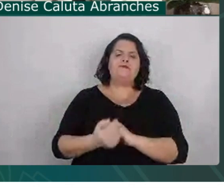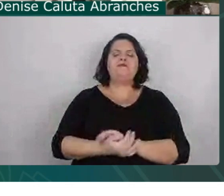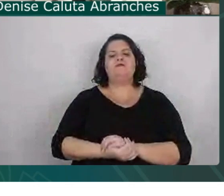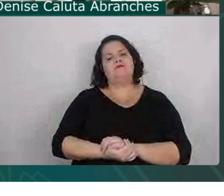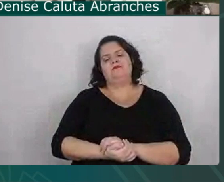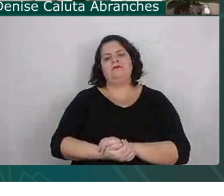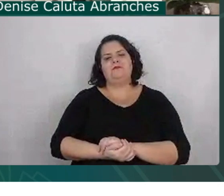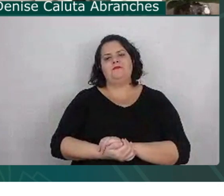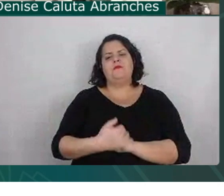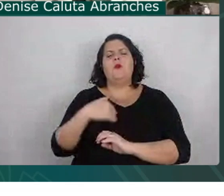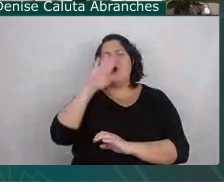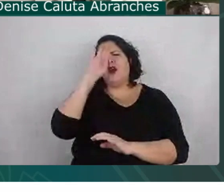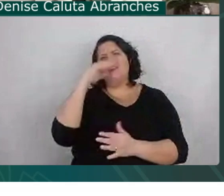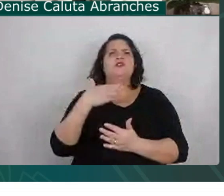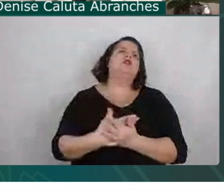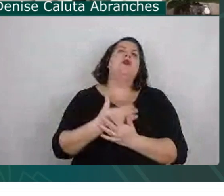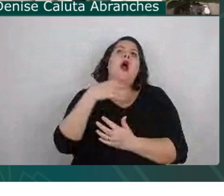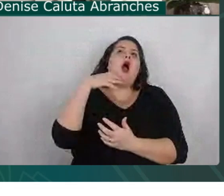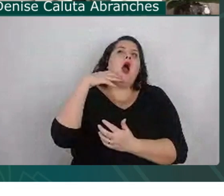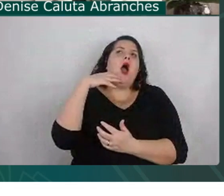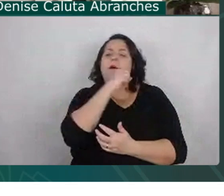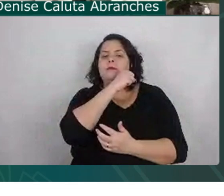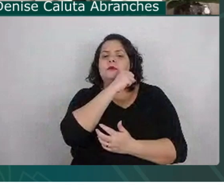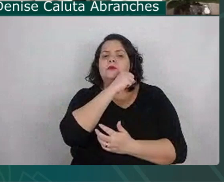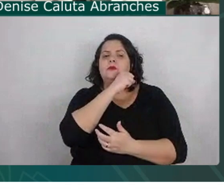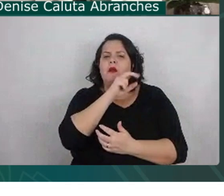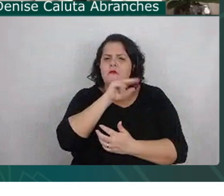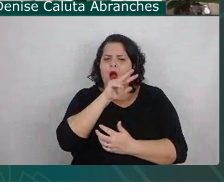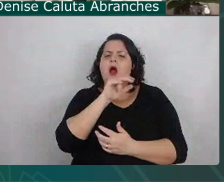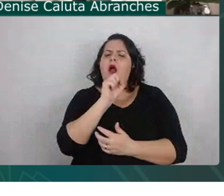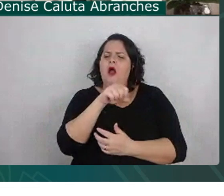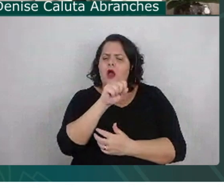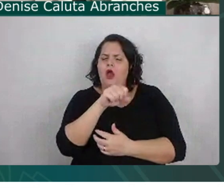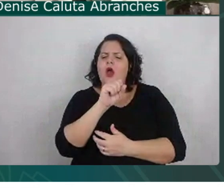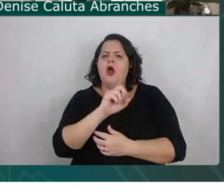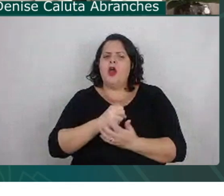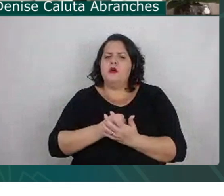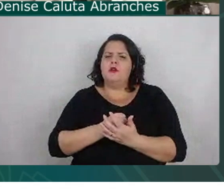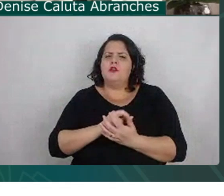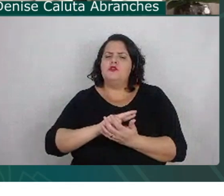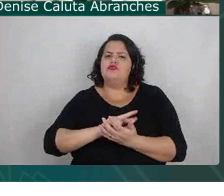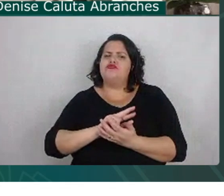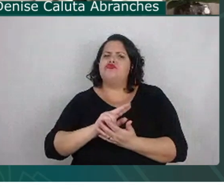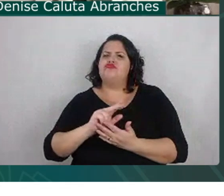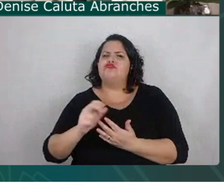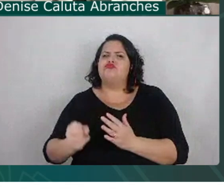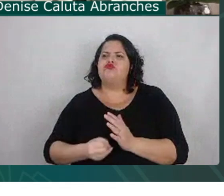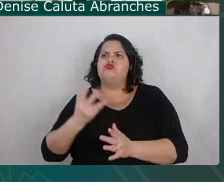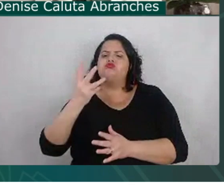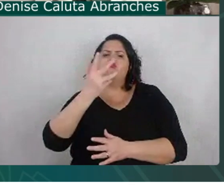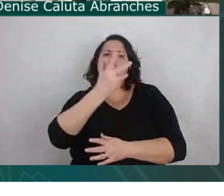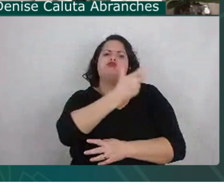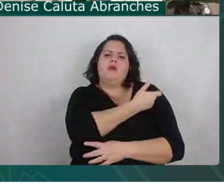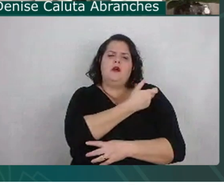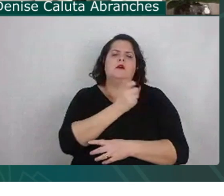em breve, nós teremos não uma vacina, mas várias vacinas para atender, que possa